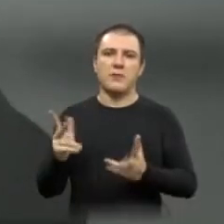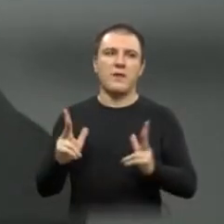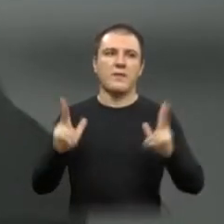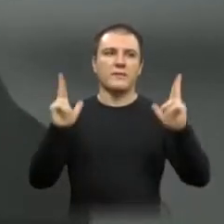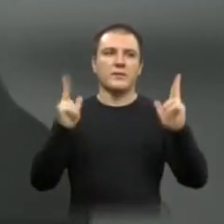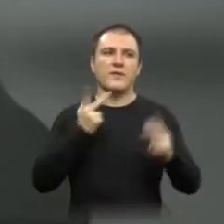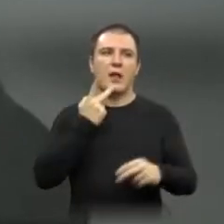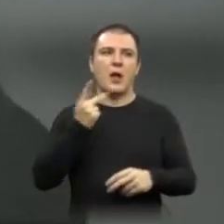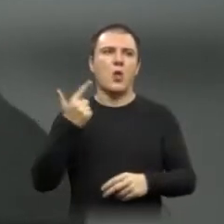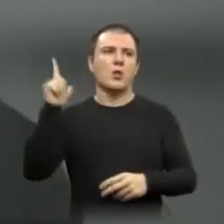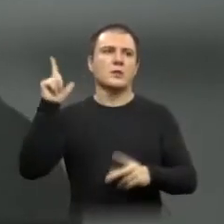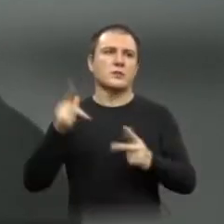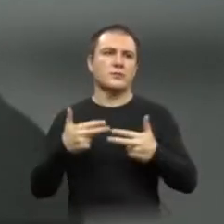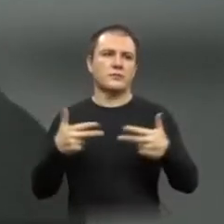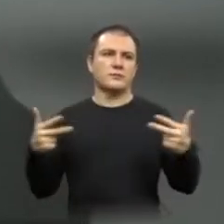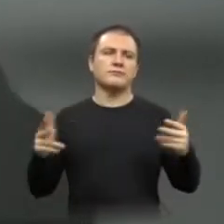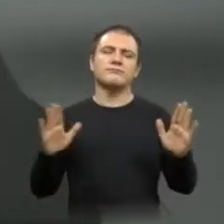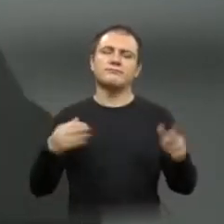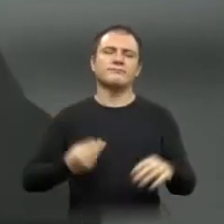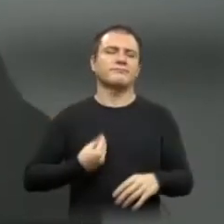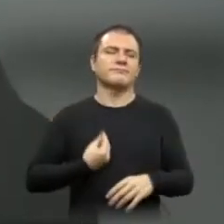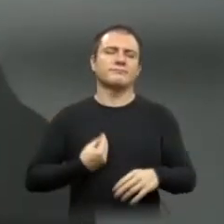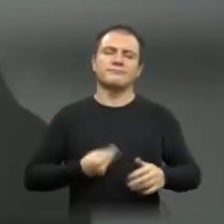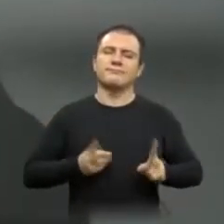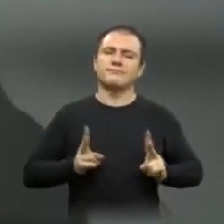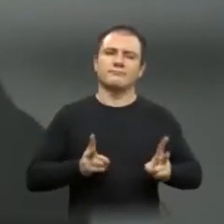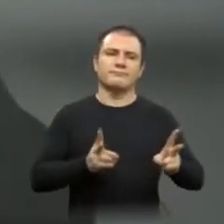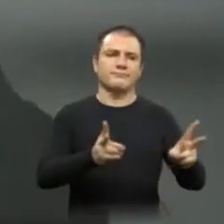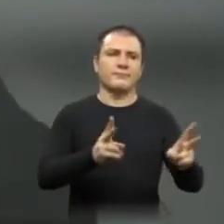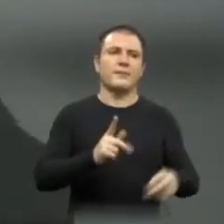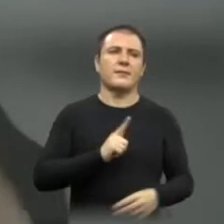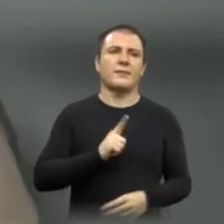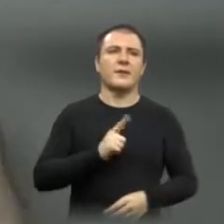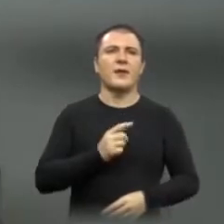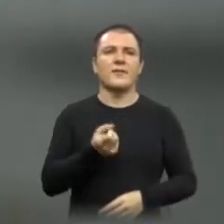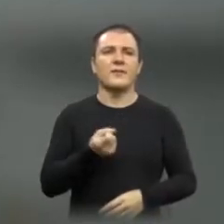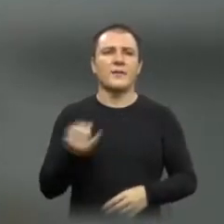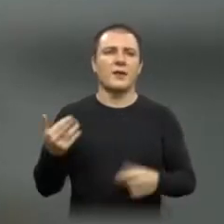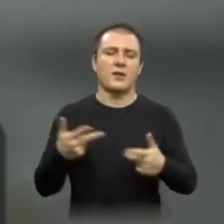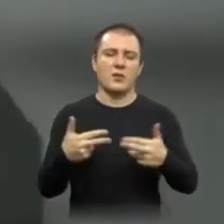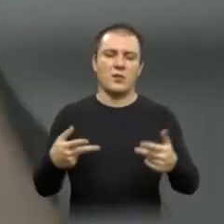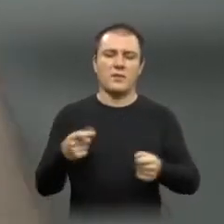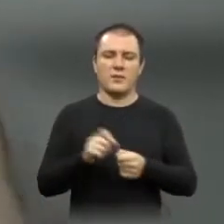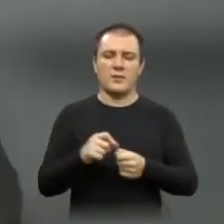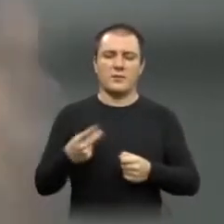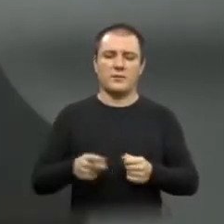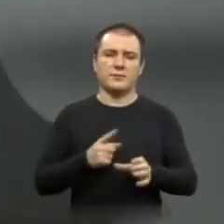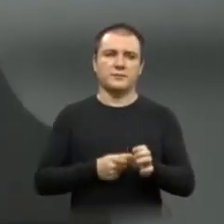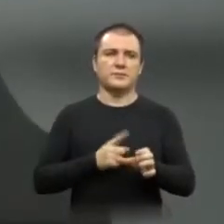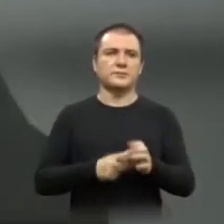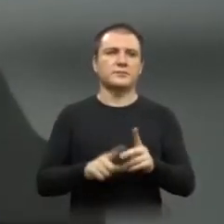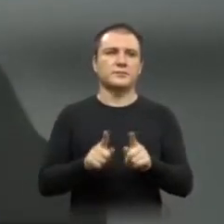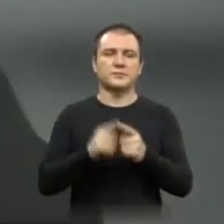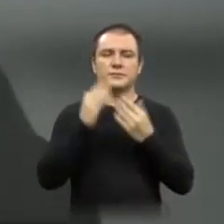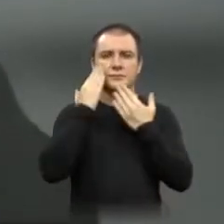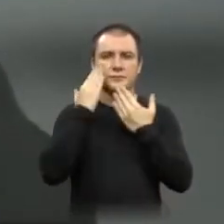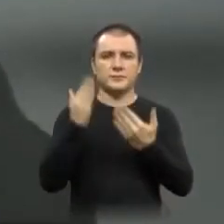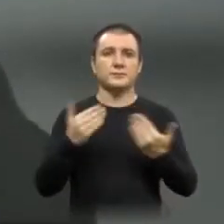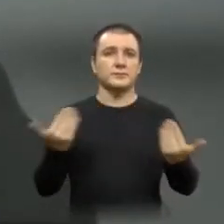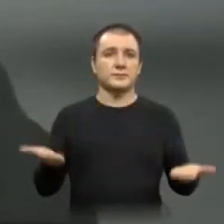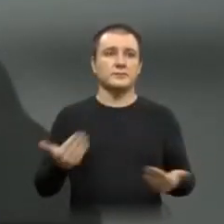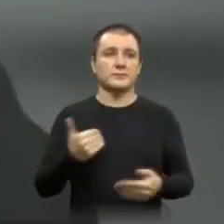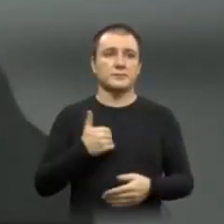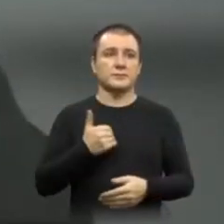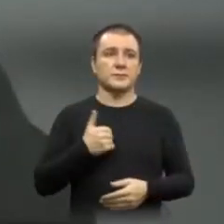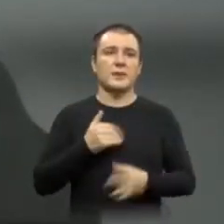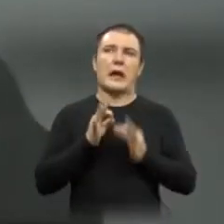eu tava falando aquilo lá mas vida que segue a Temos muita coisa para fazer nessa cidade muita coisa para agradecer e por